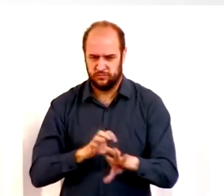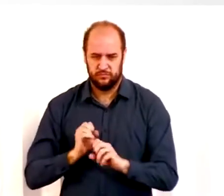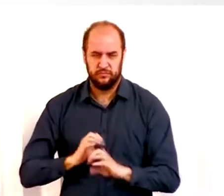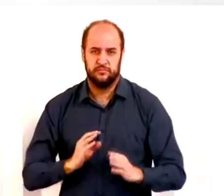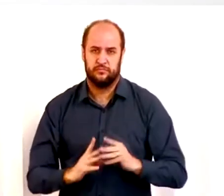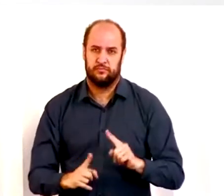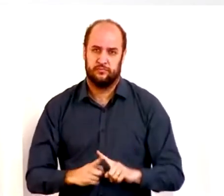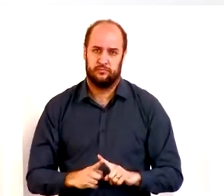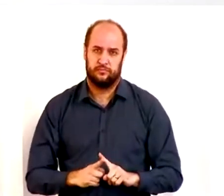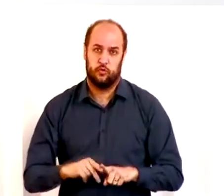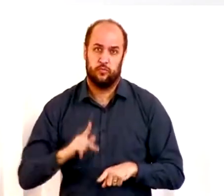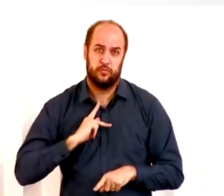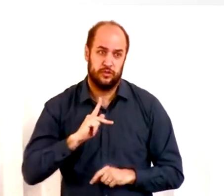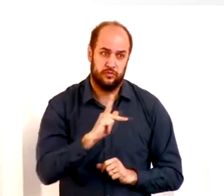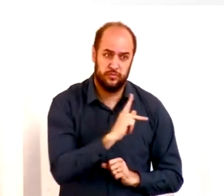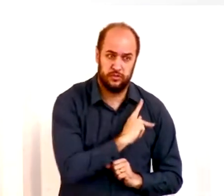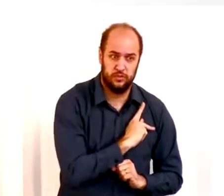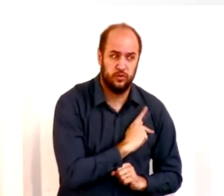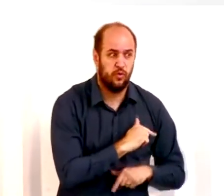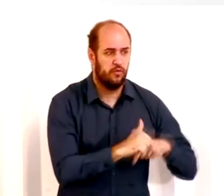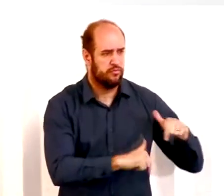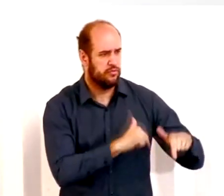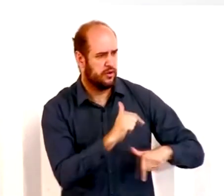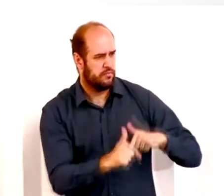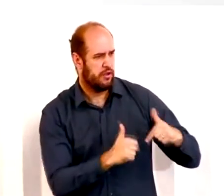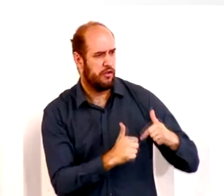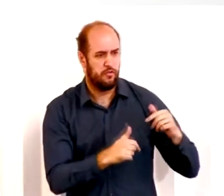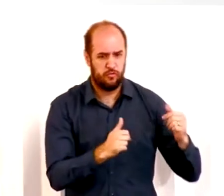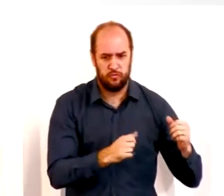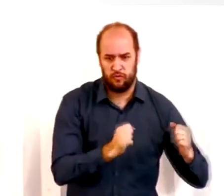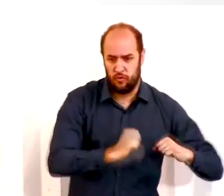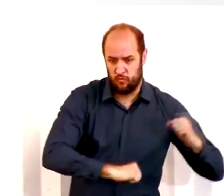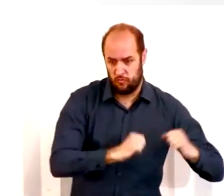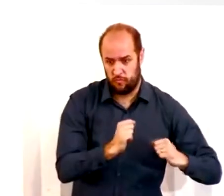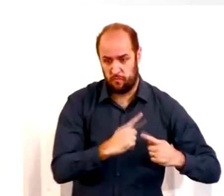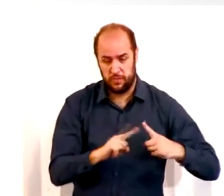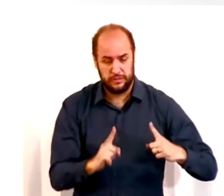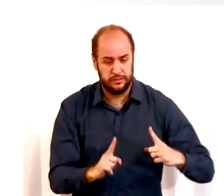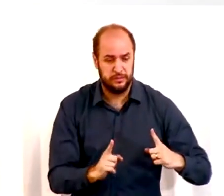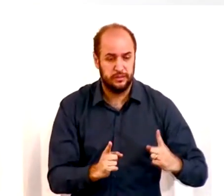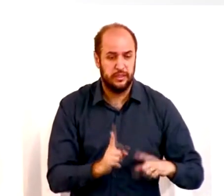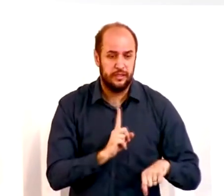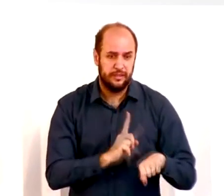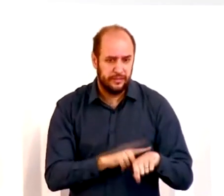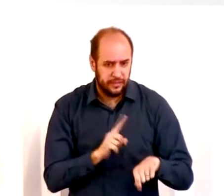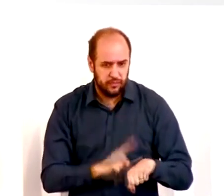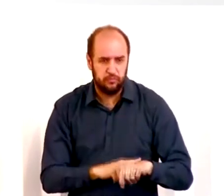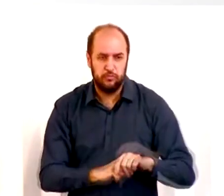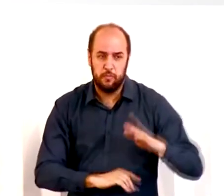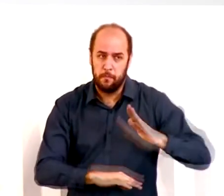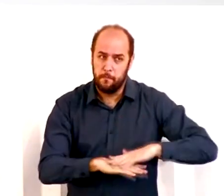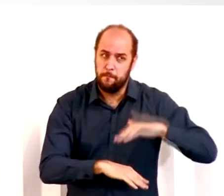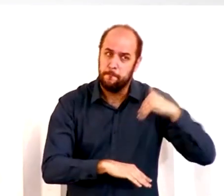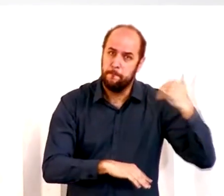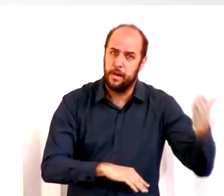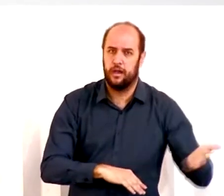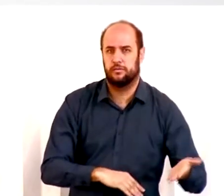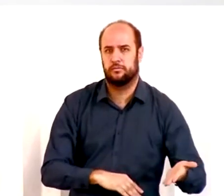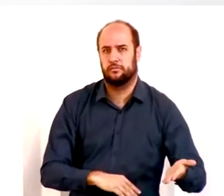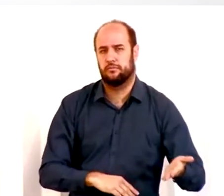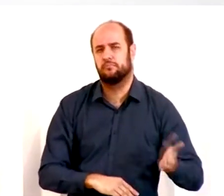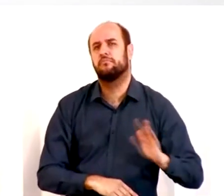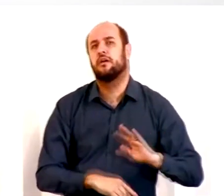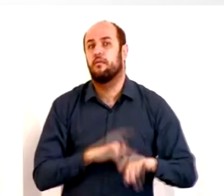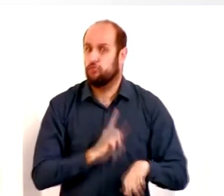presbítero regente é aquele que tem o seu trabalho, tem suas funções, mas entrega tempo extra e muitas vezes tempo de